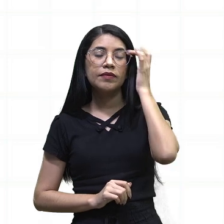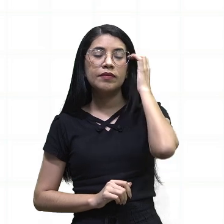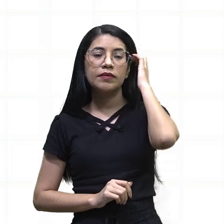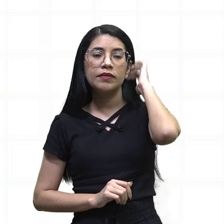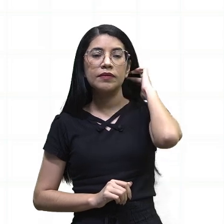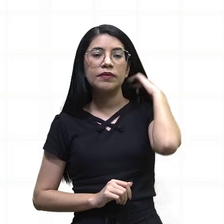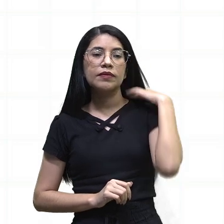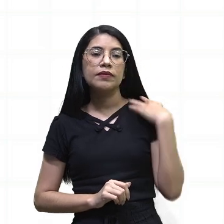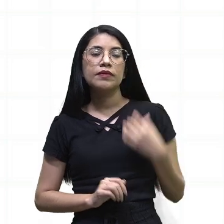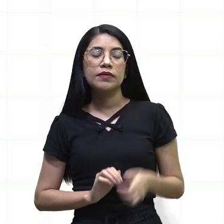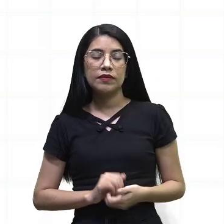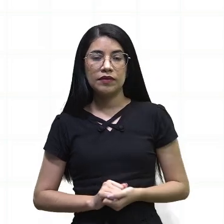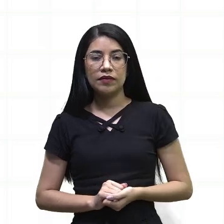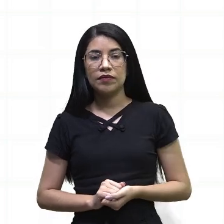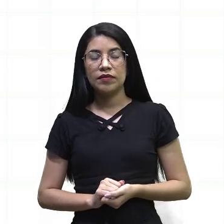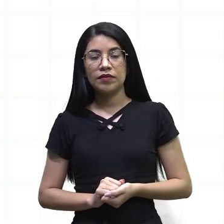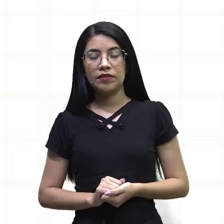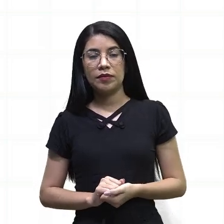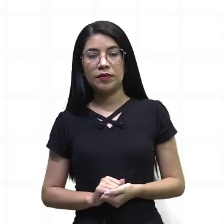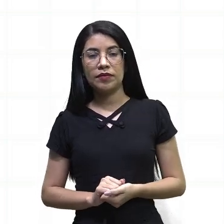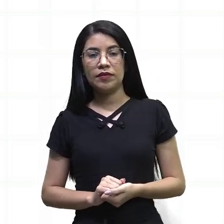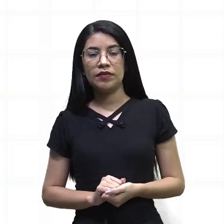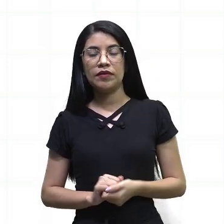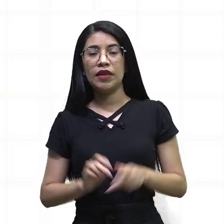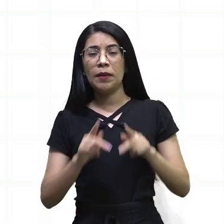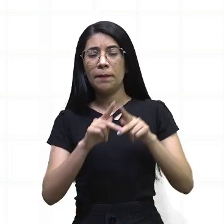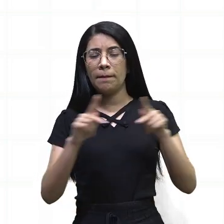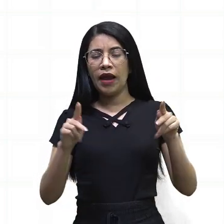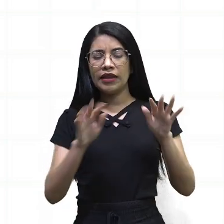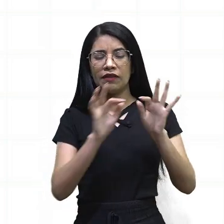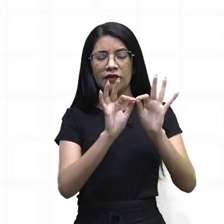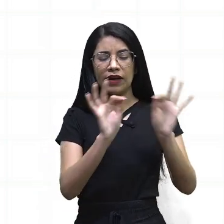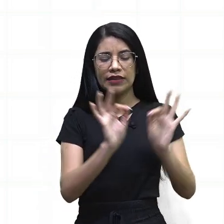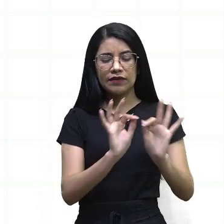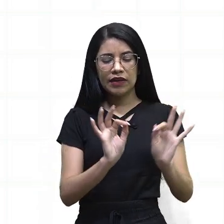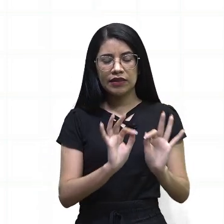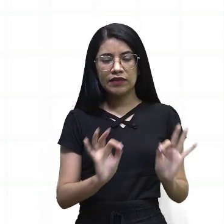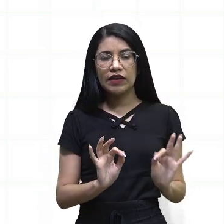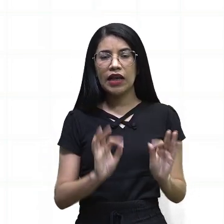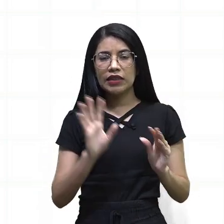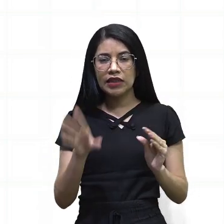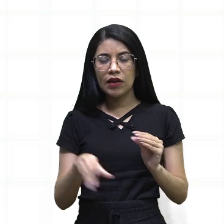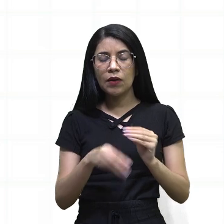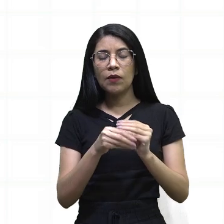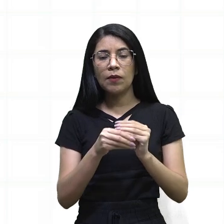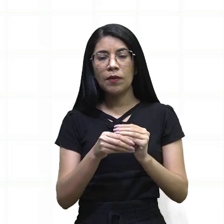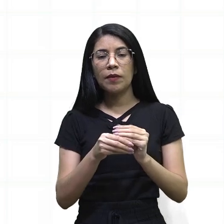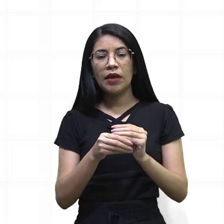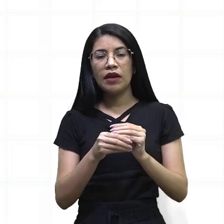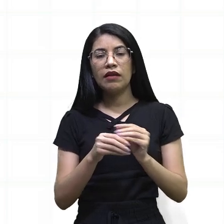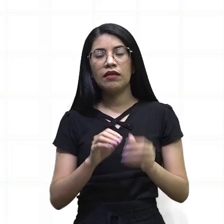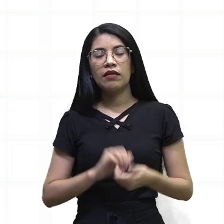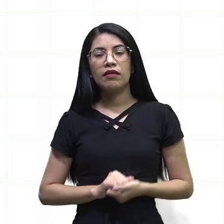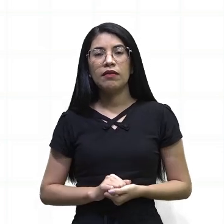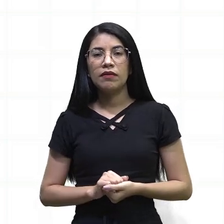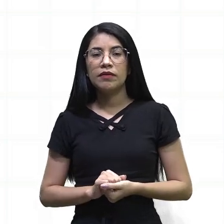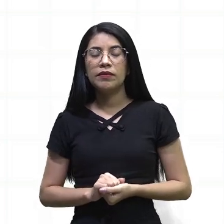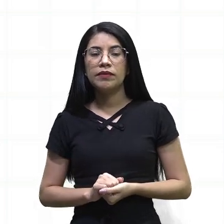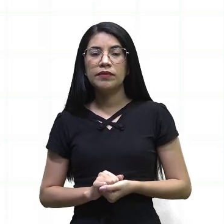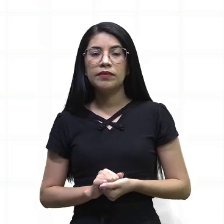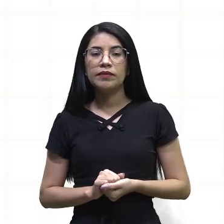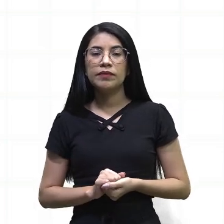aqui é o nosso período composto por frases, né? Por orações. Então, vamos lá, certo?